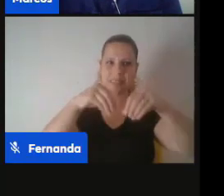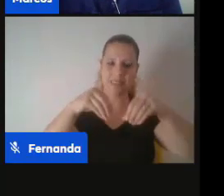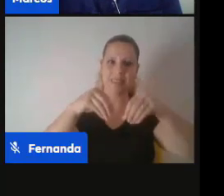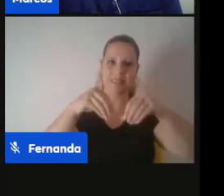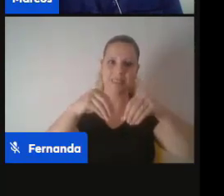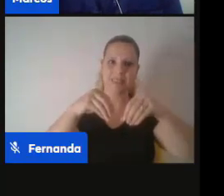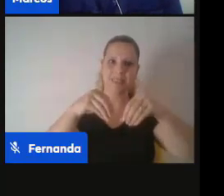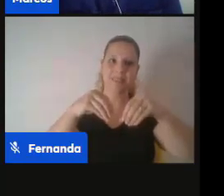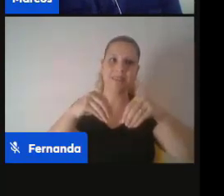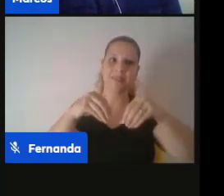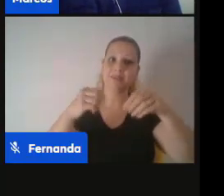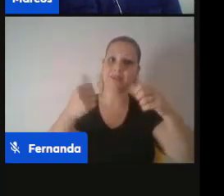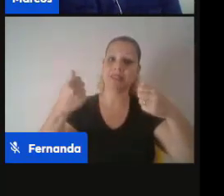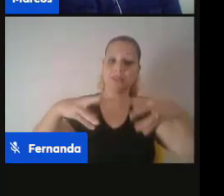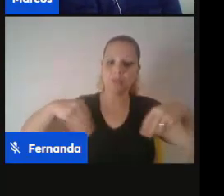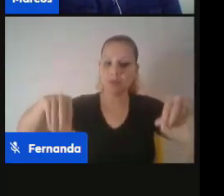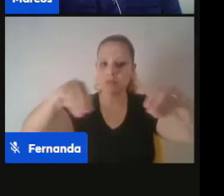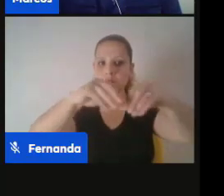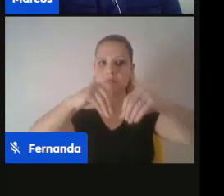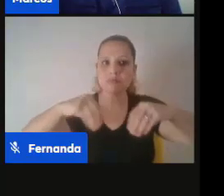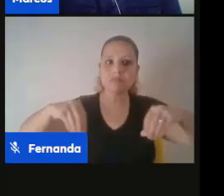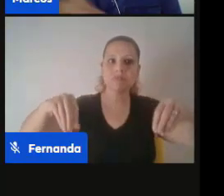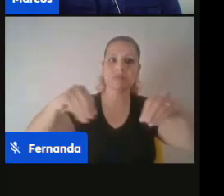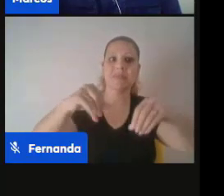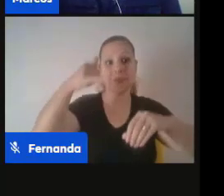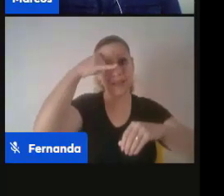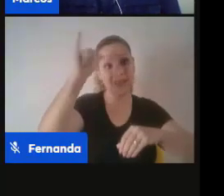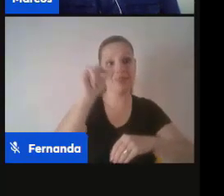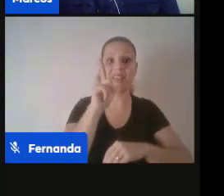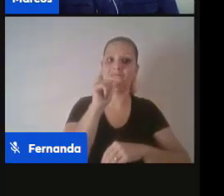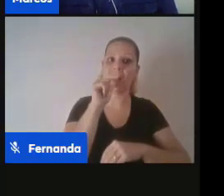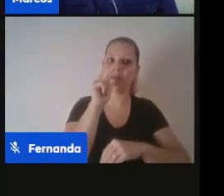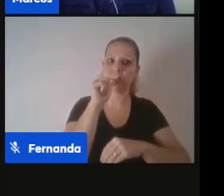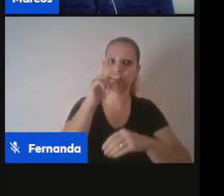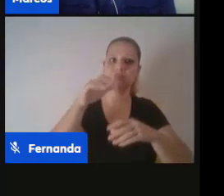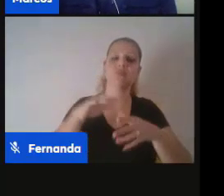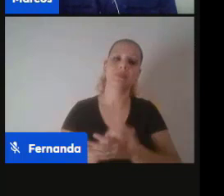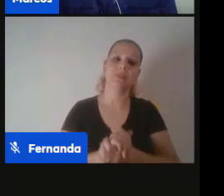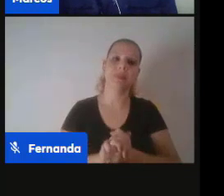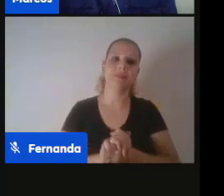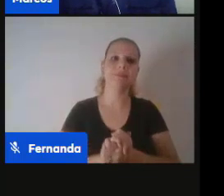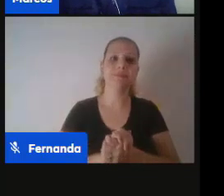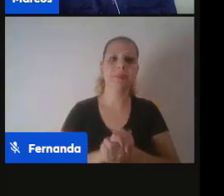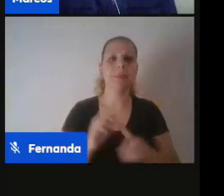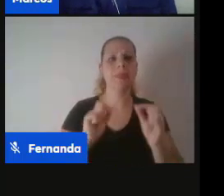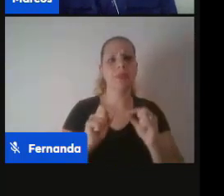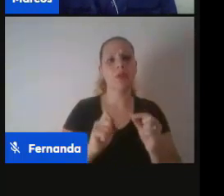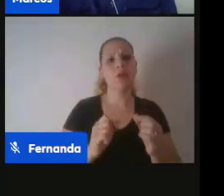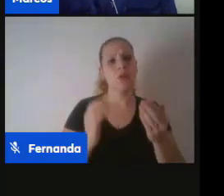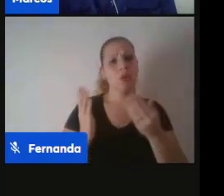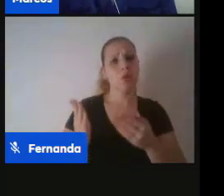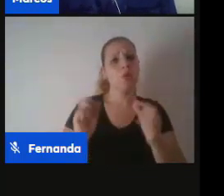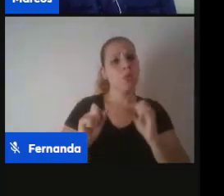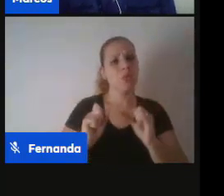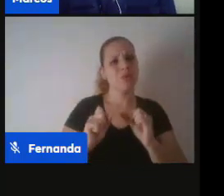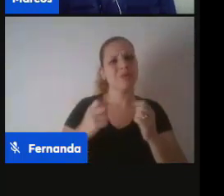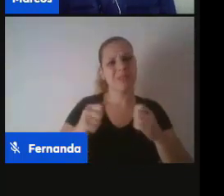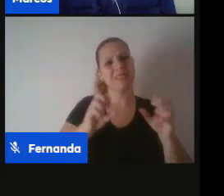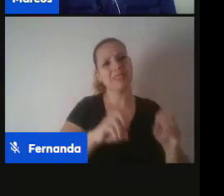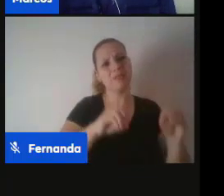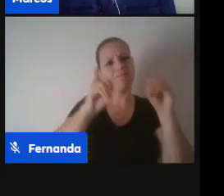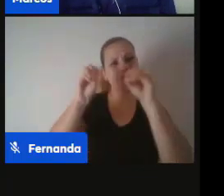vai inviabilizar o acúmulo dessa água nas cavidades. Inservíveis são os criadouros, aqueles que têm que ser